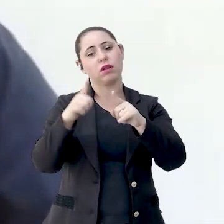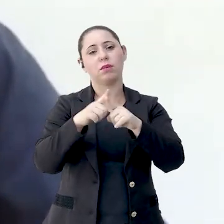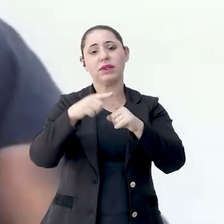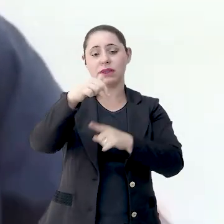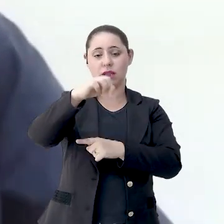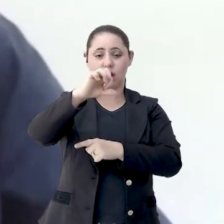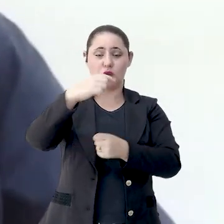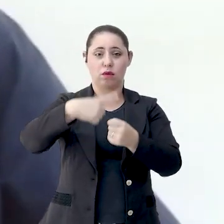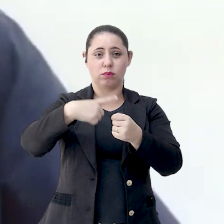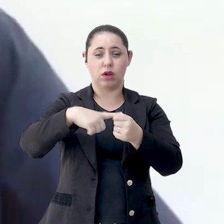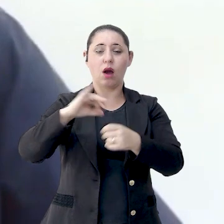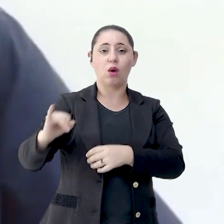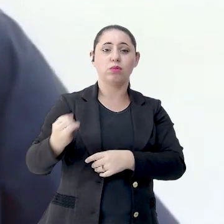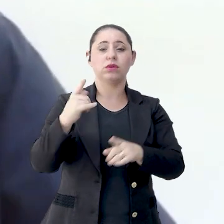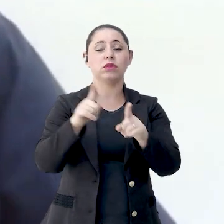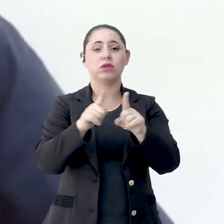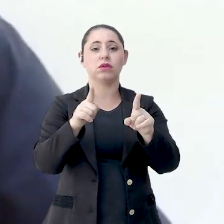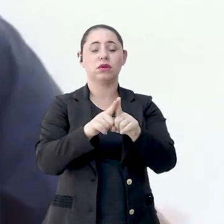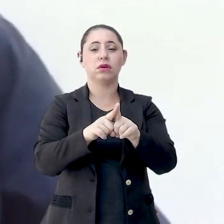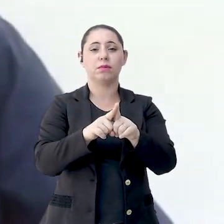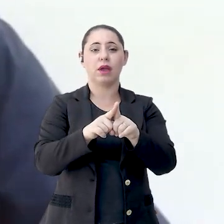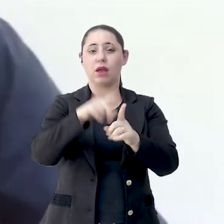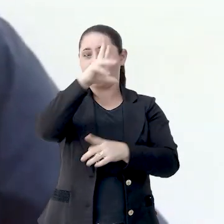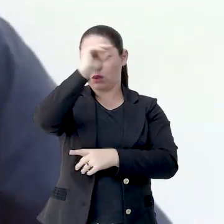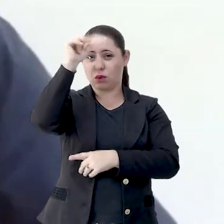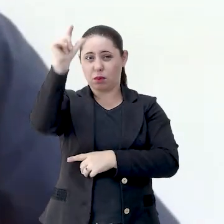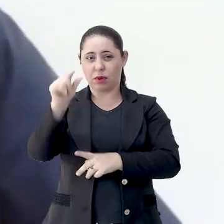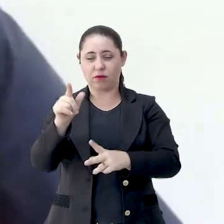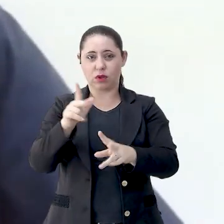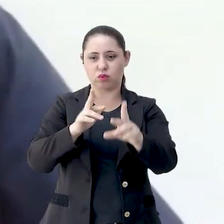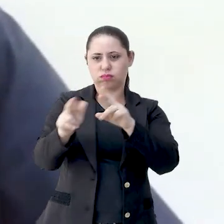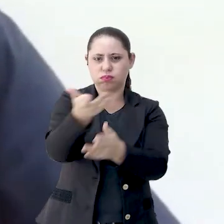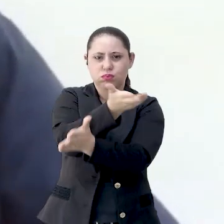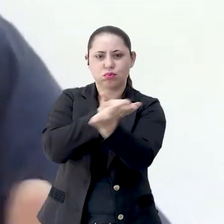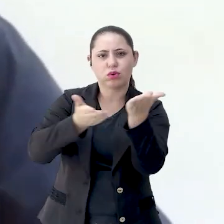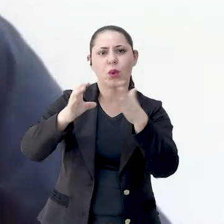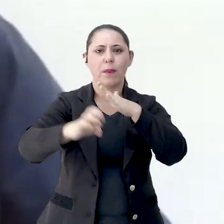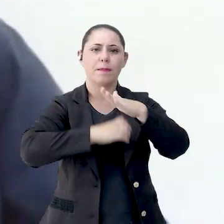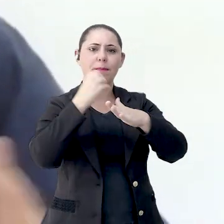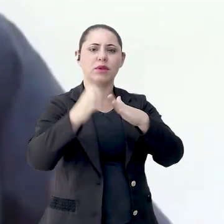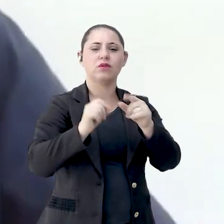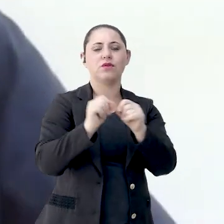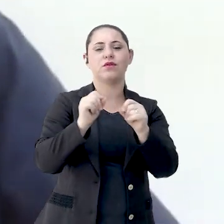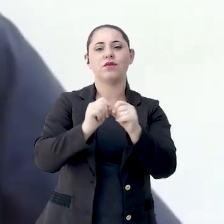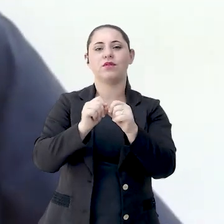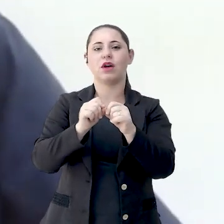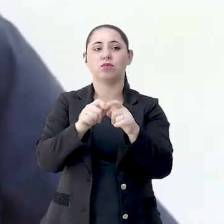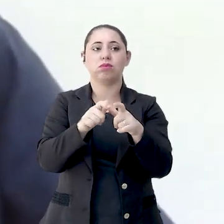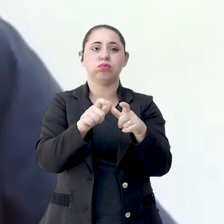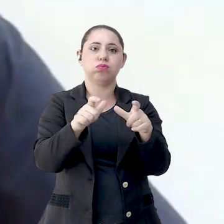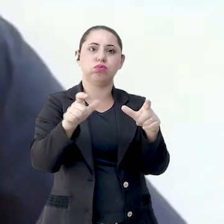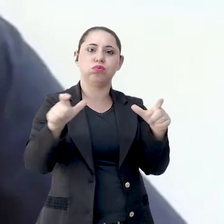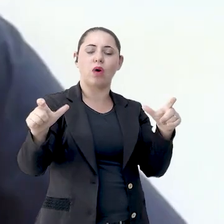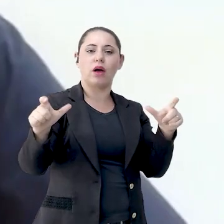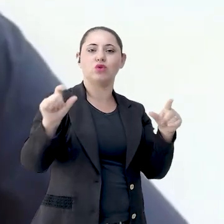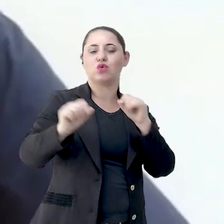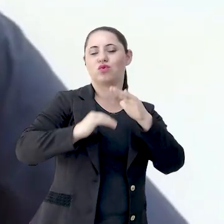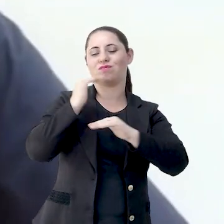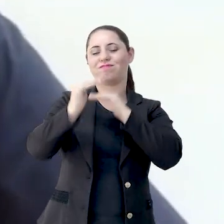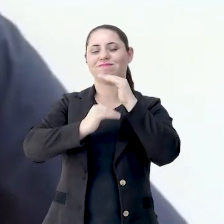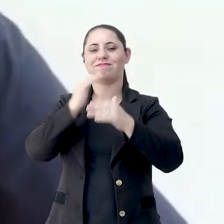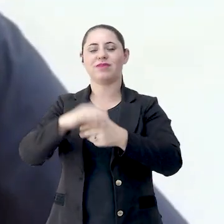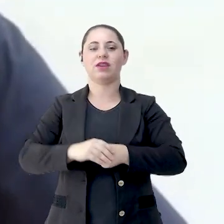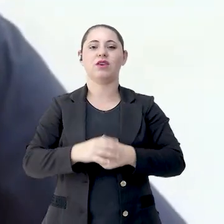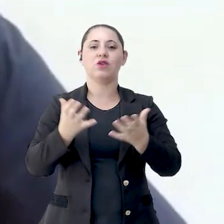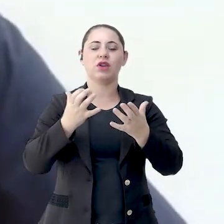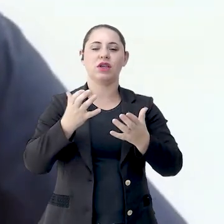uma oportunidade também do prefeito articular para que esses empresários façam a sua expansão e o seu desenvolvimento. Eu gostaria aqui